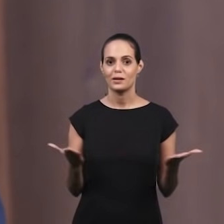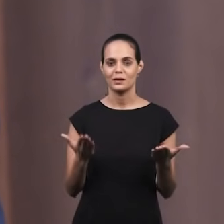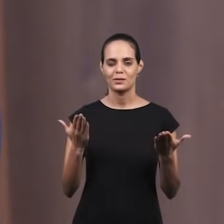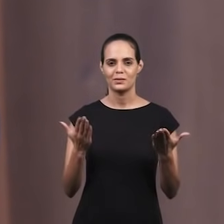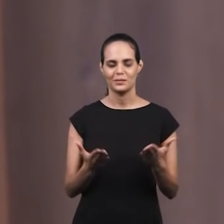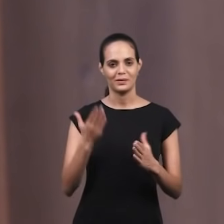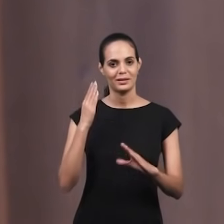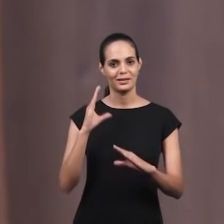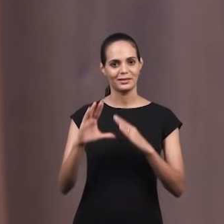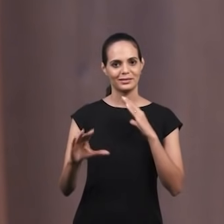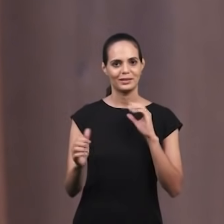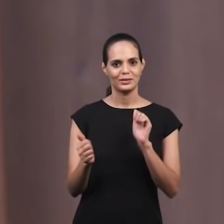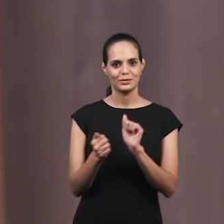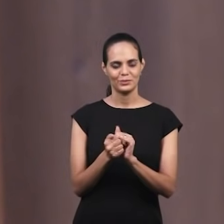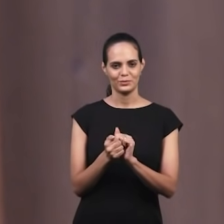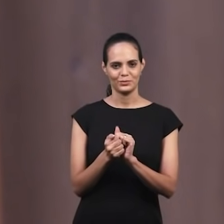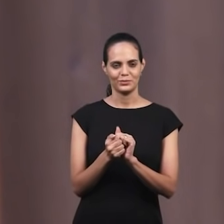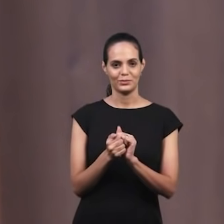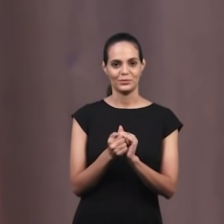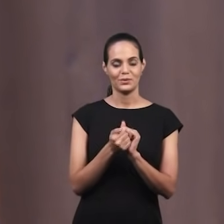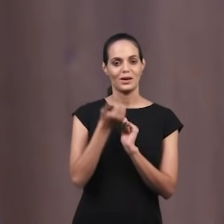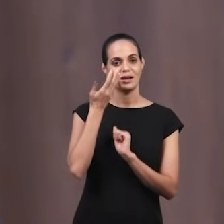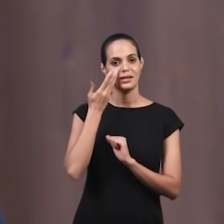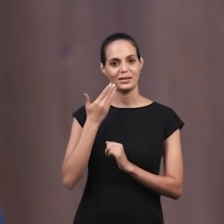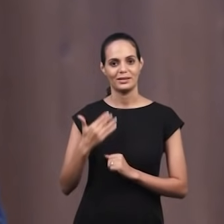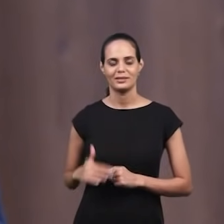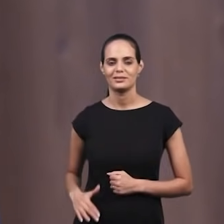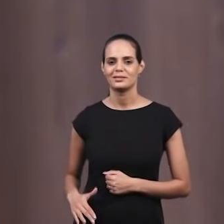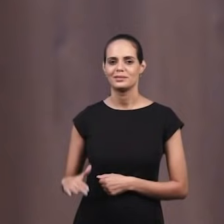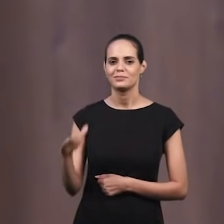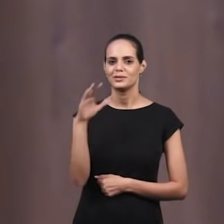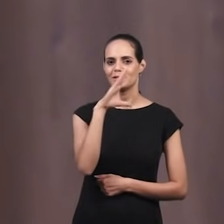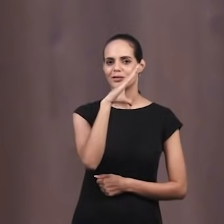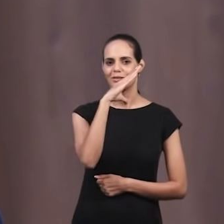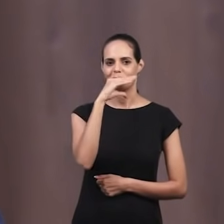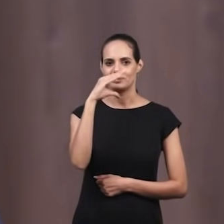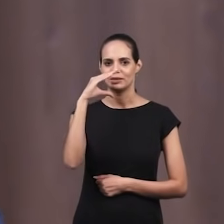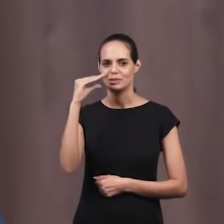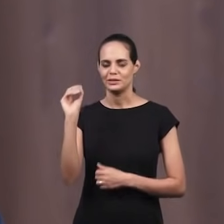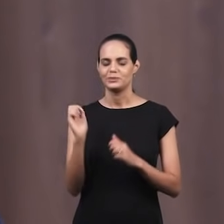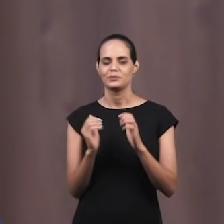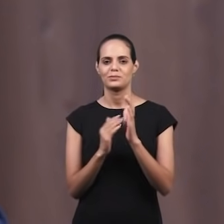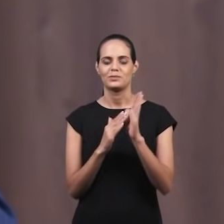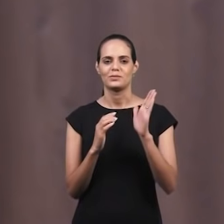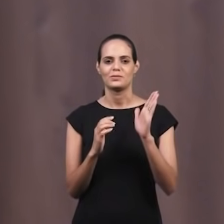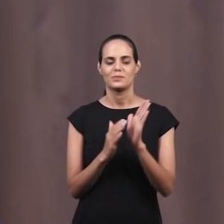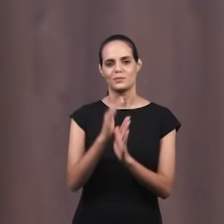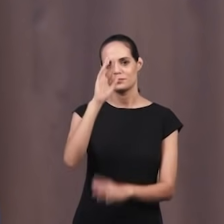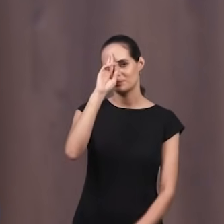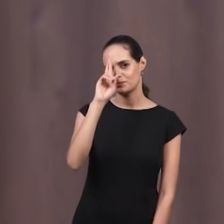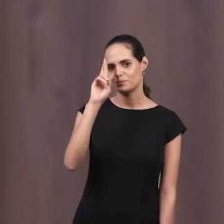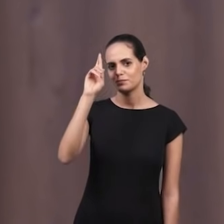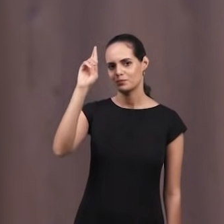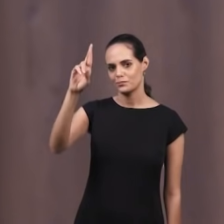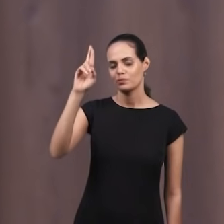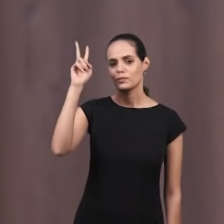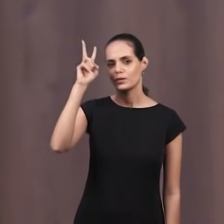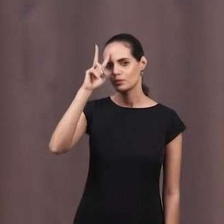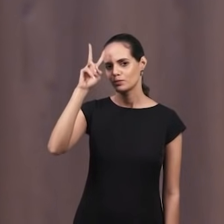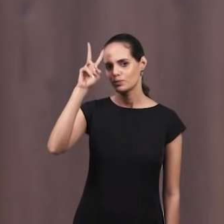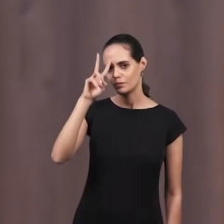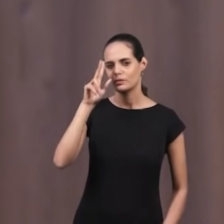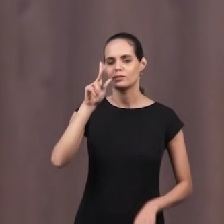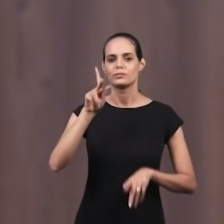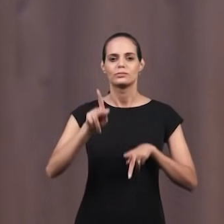Agora vamos cantar com as nossas crianças, intermediários e adolescentes. Vamos louvar ao Senhor com um hino que fala da história